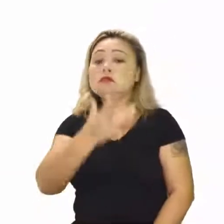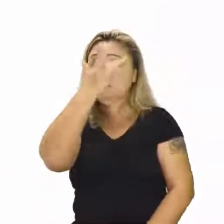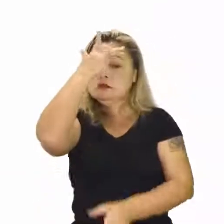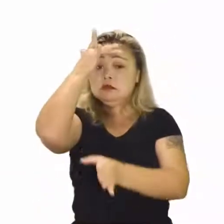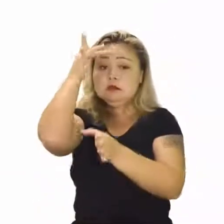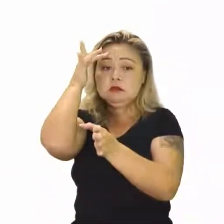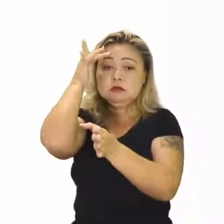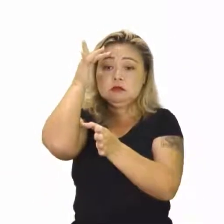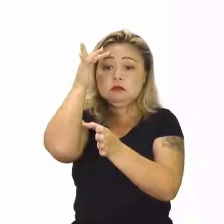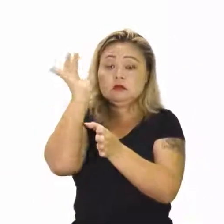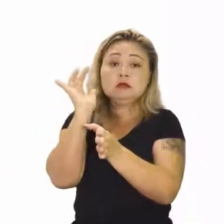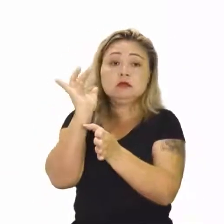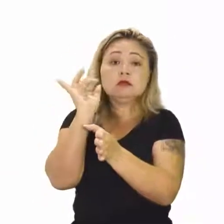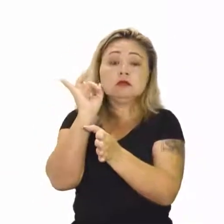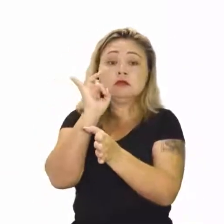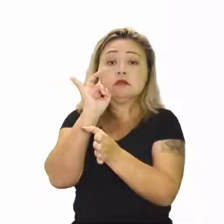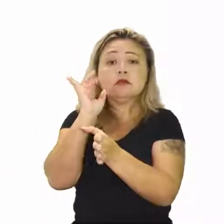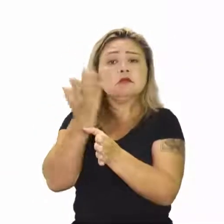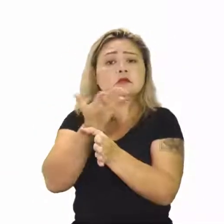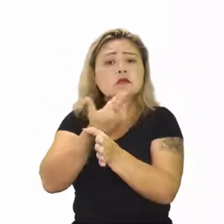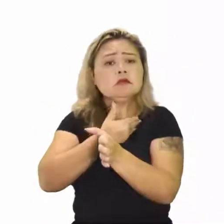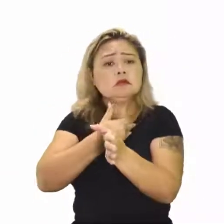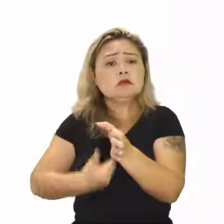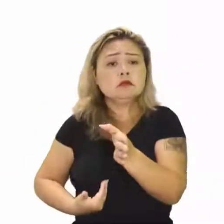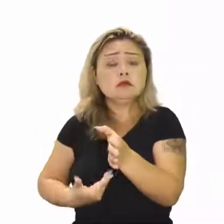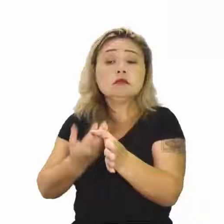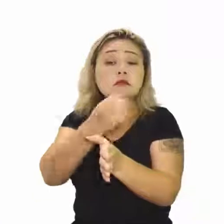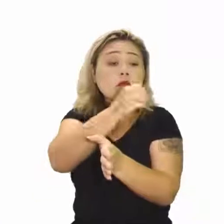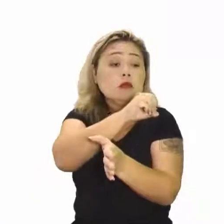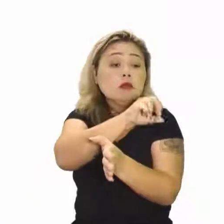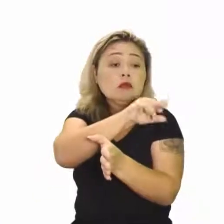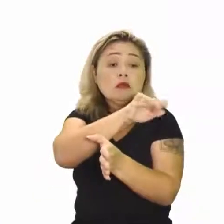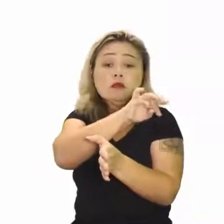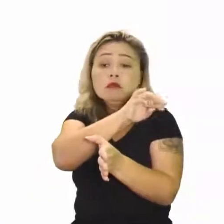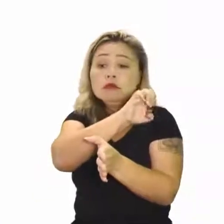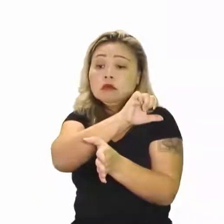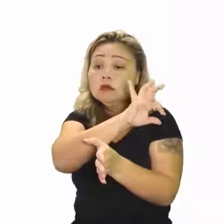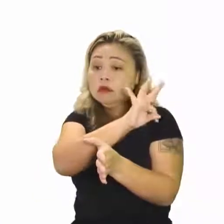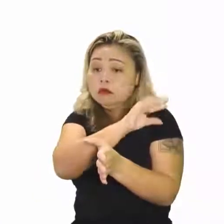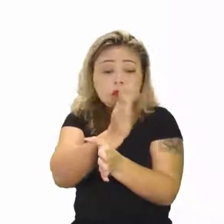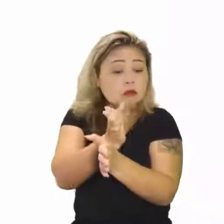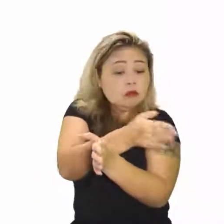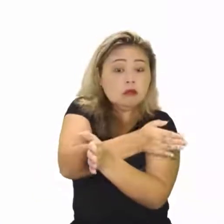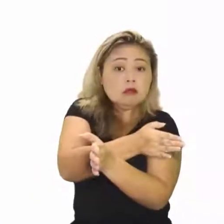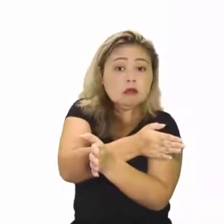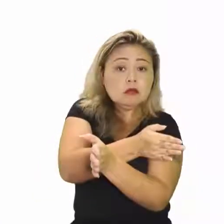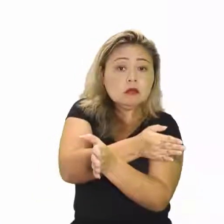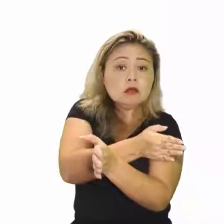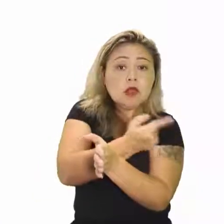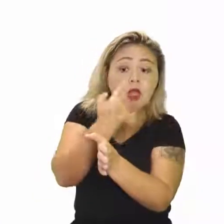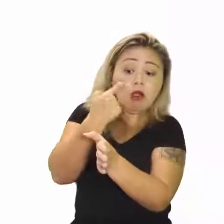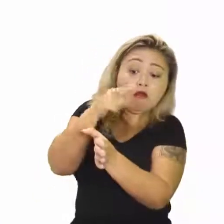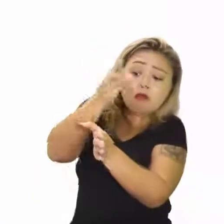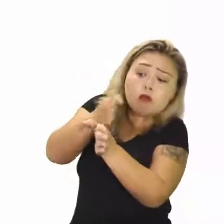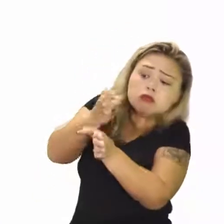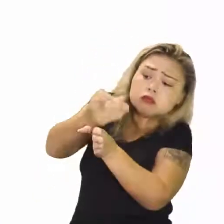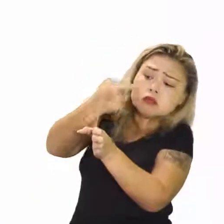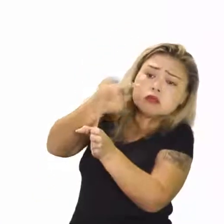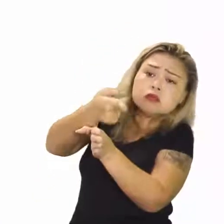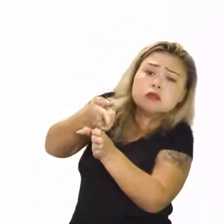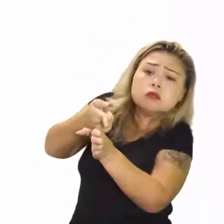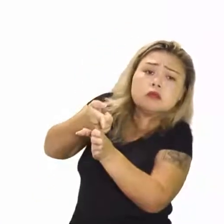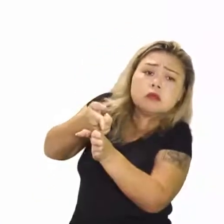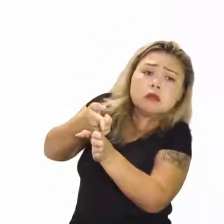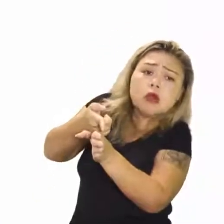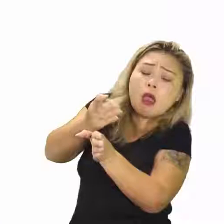pessoas que simpatizavam com o governo da Alemanha Oriental viam o muro de Berlim como